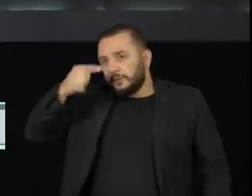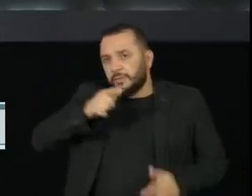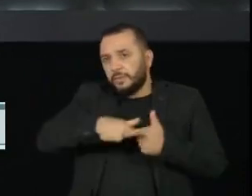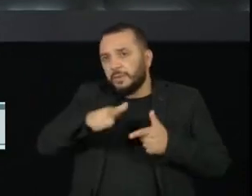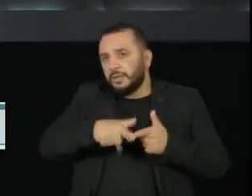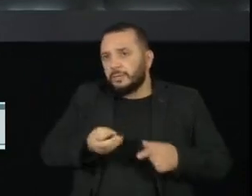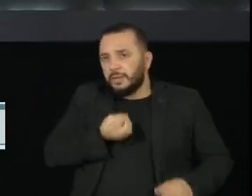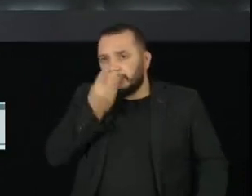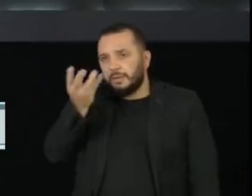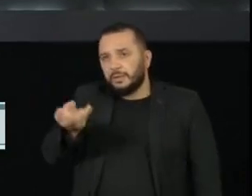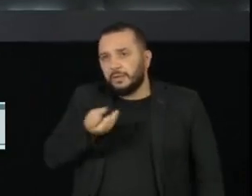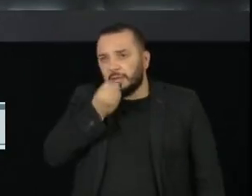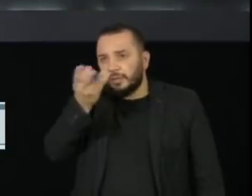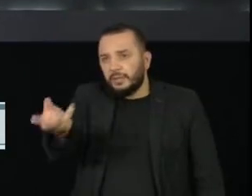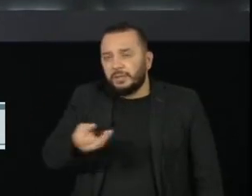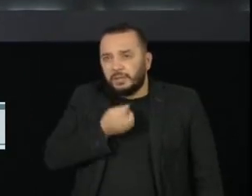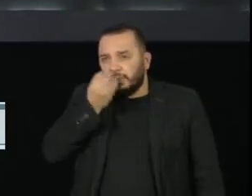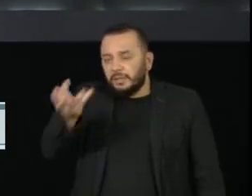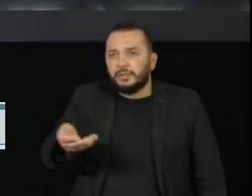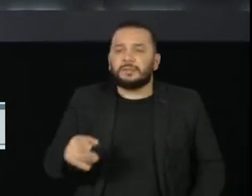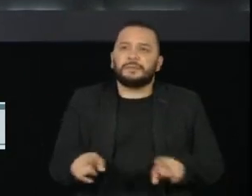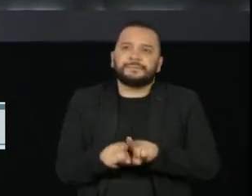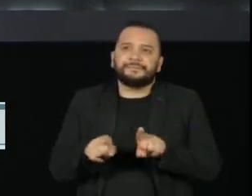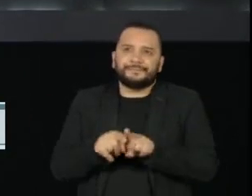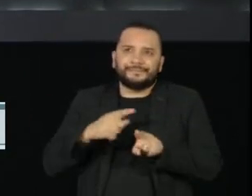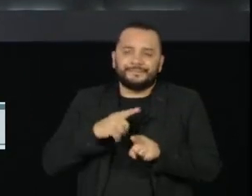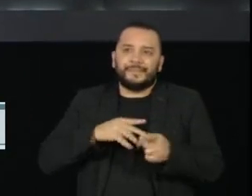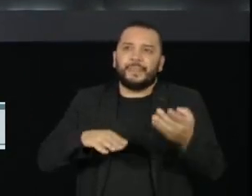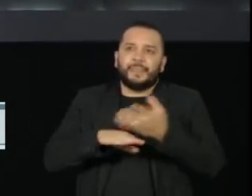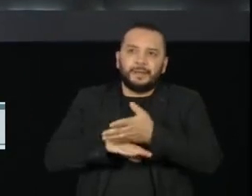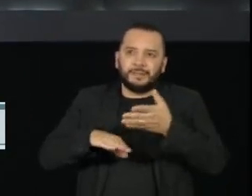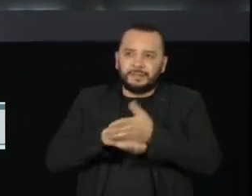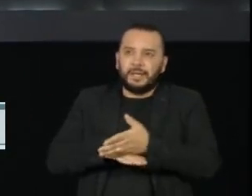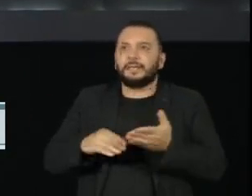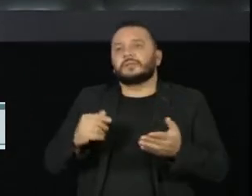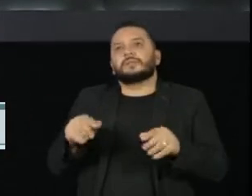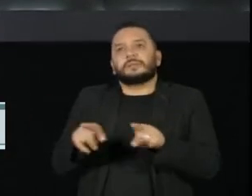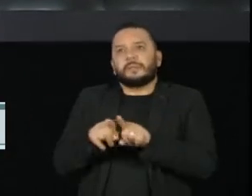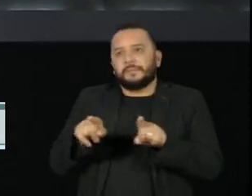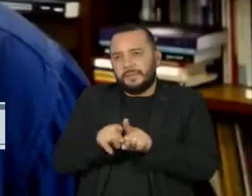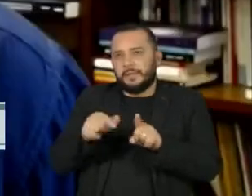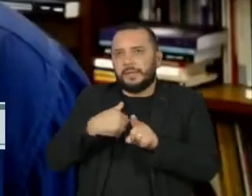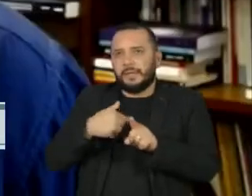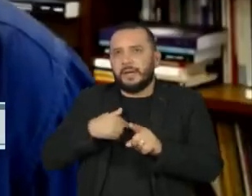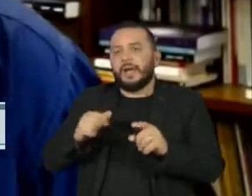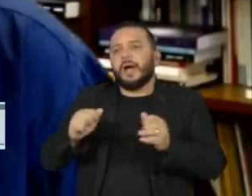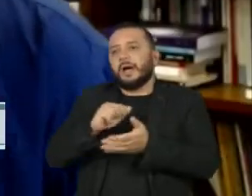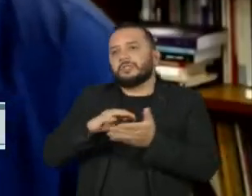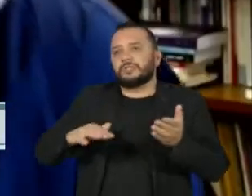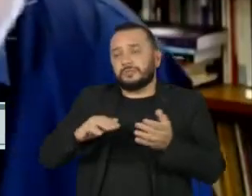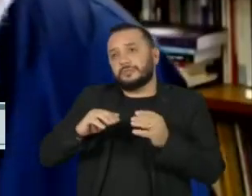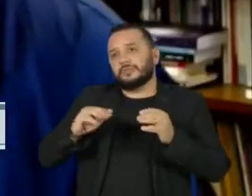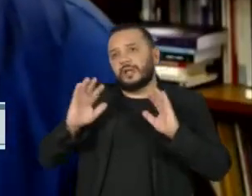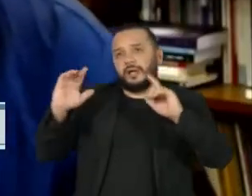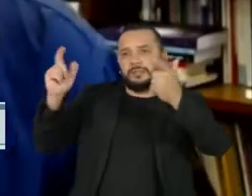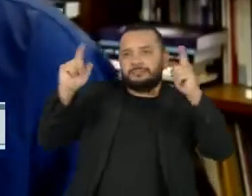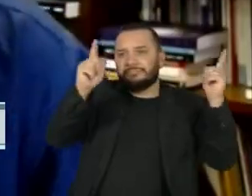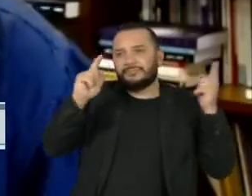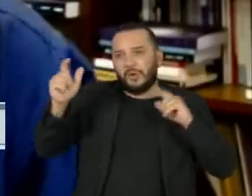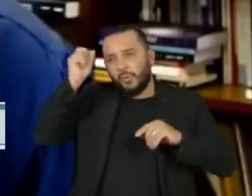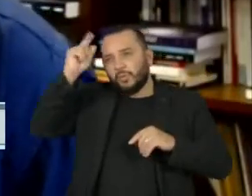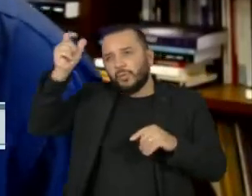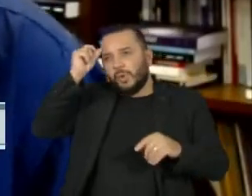acesso à frequência, a atividades culturais é muito importante. Como outros